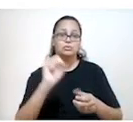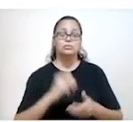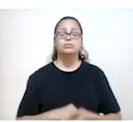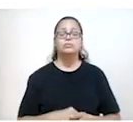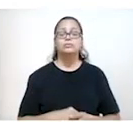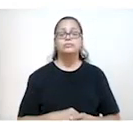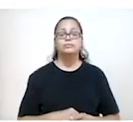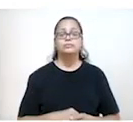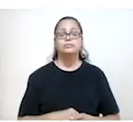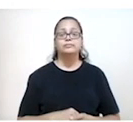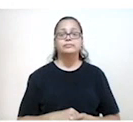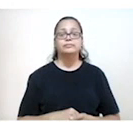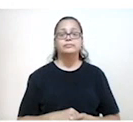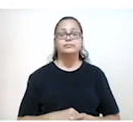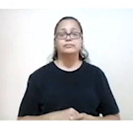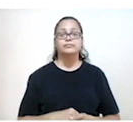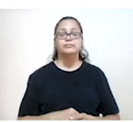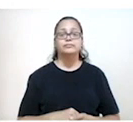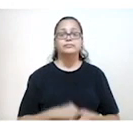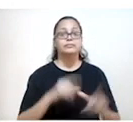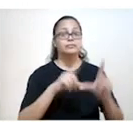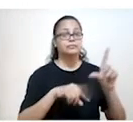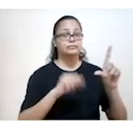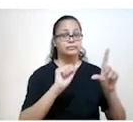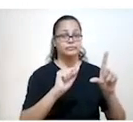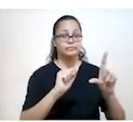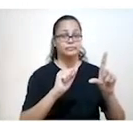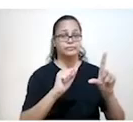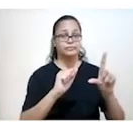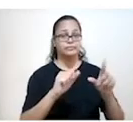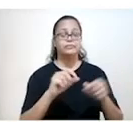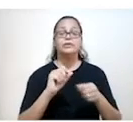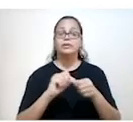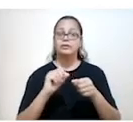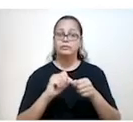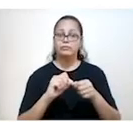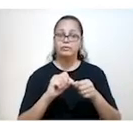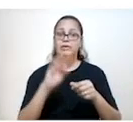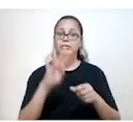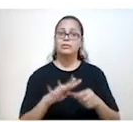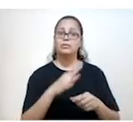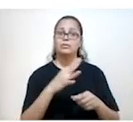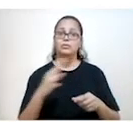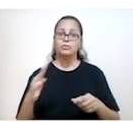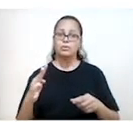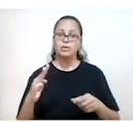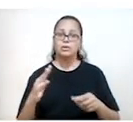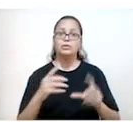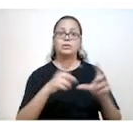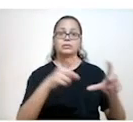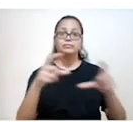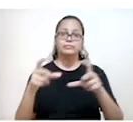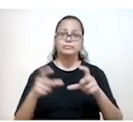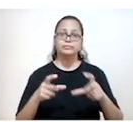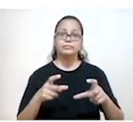Então, multiplicação por 2, tabuada do 2. Complete o quadro relacionando a posição da figura à quantidade de elementos.